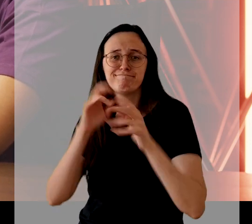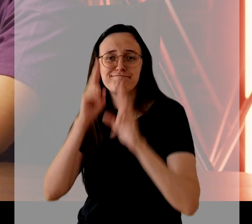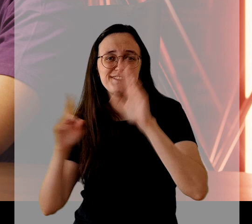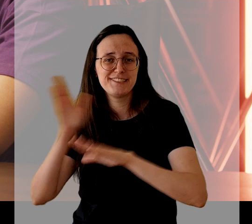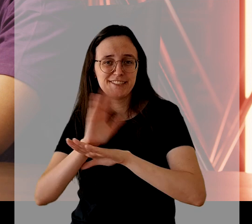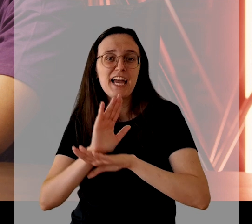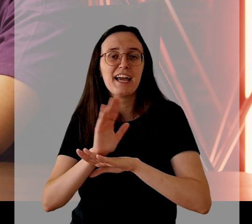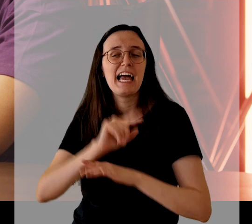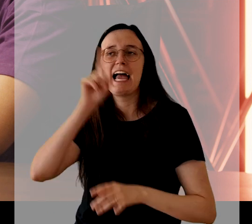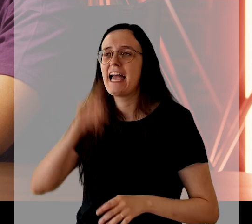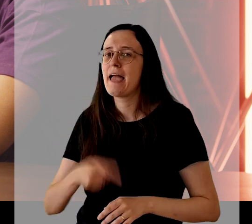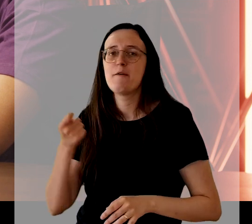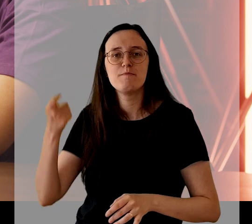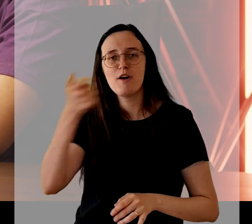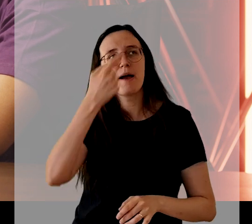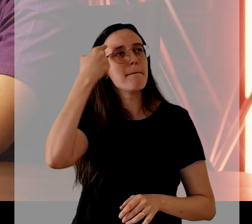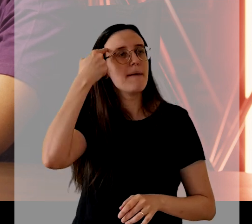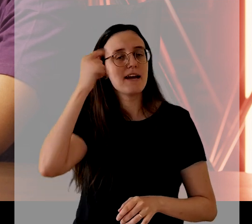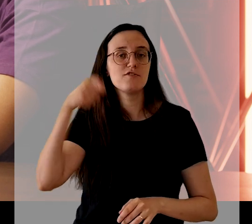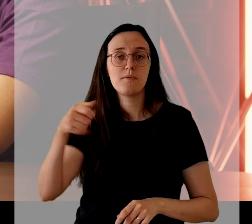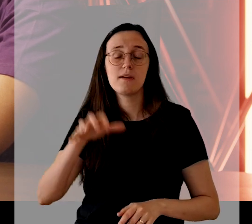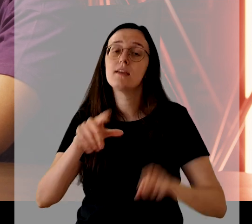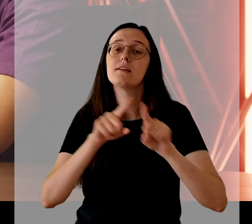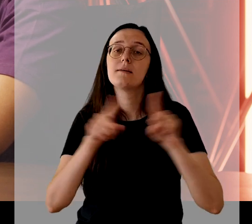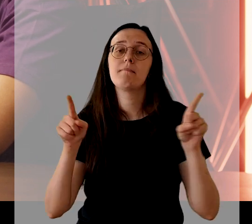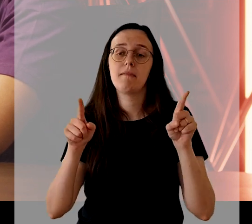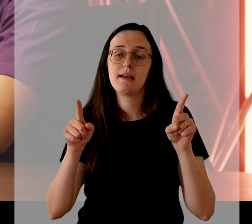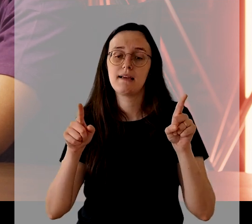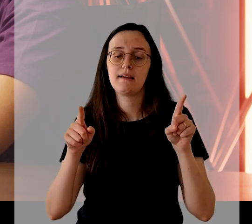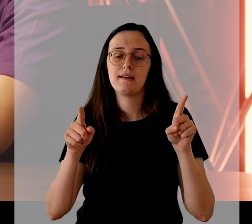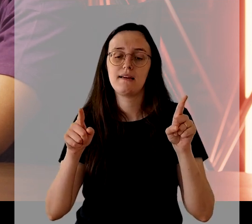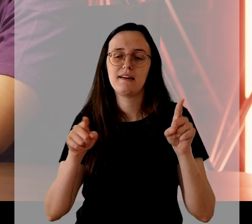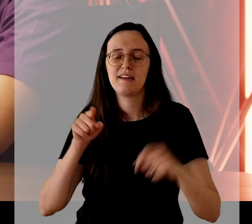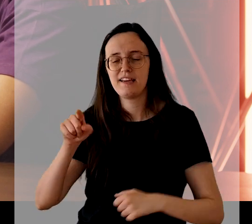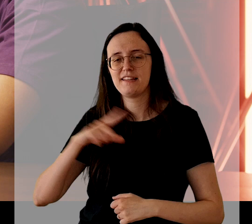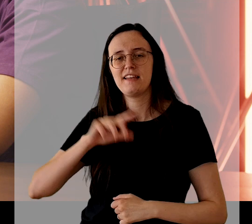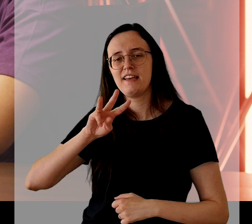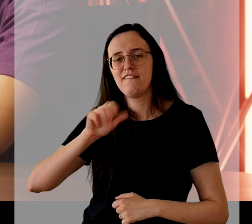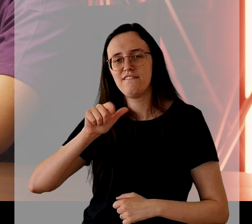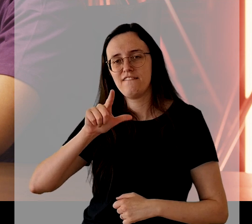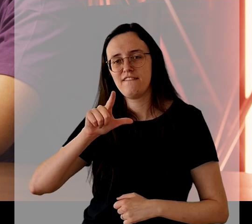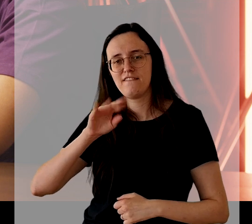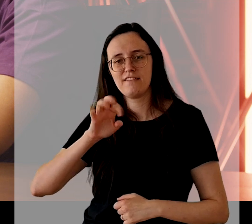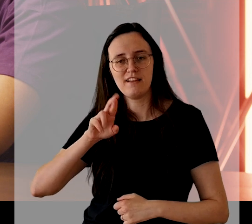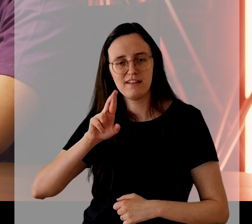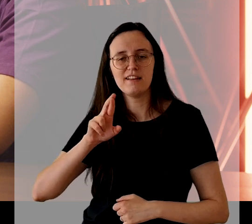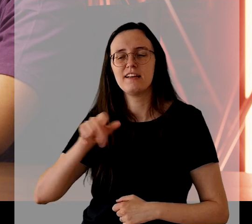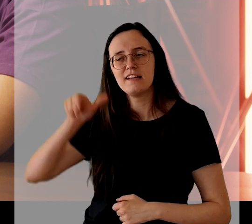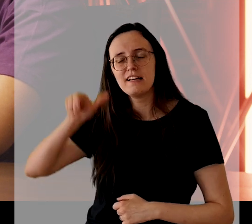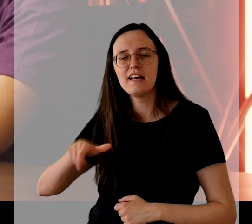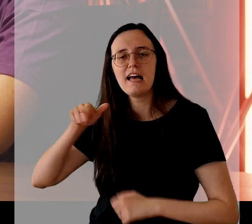edição de vídeo, é uma coisa que pouca gente pensa, né? Mas o Walter Murch, que é a pessoa